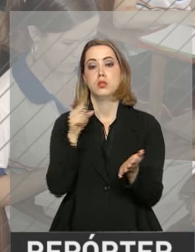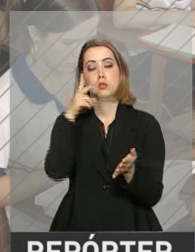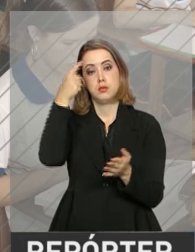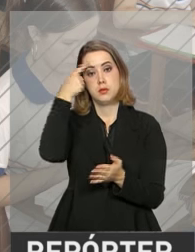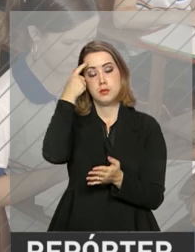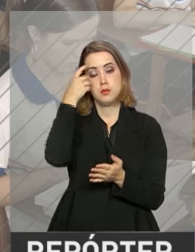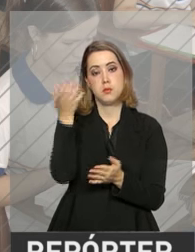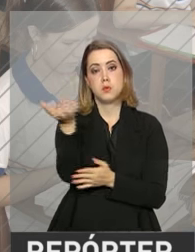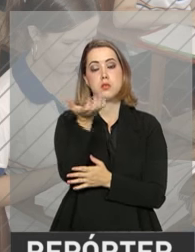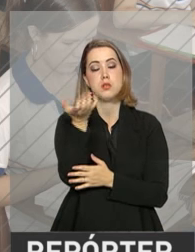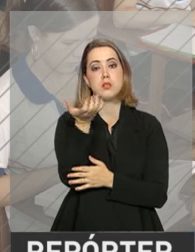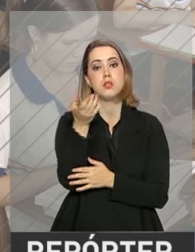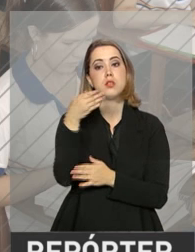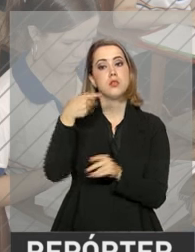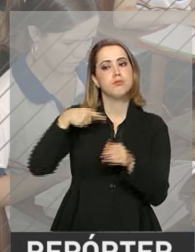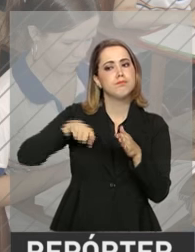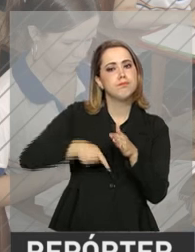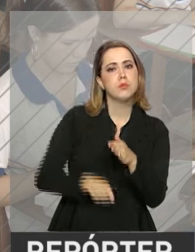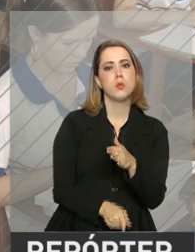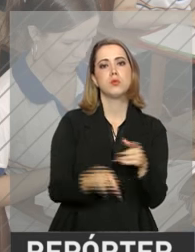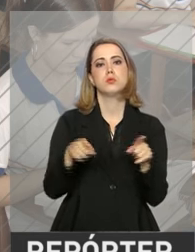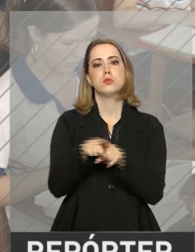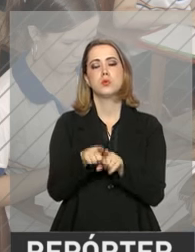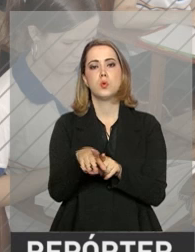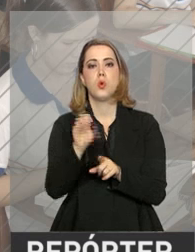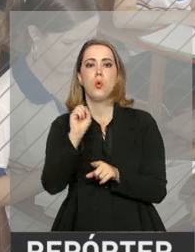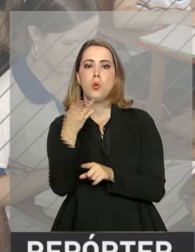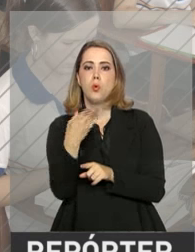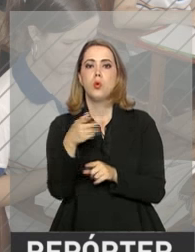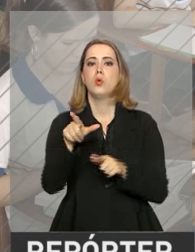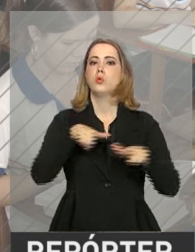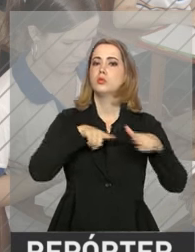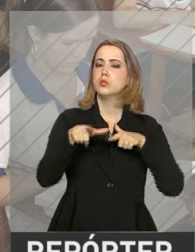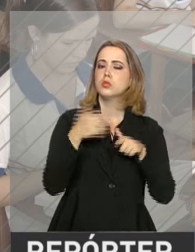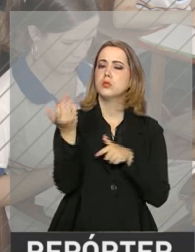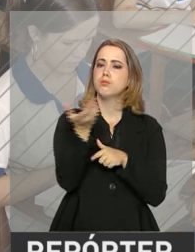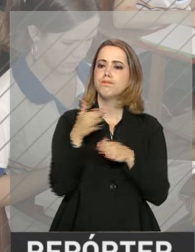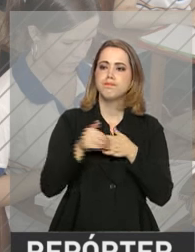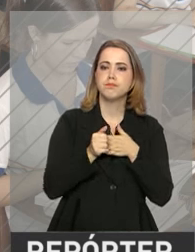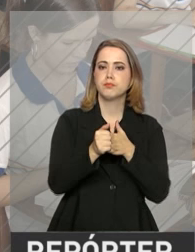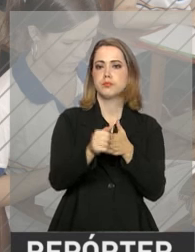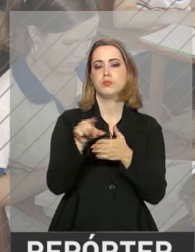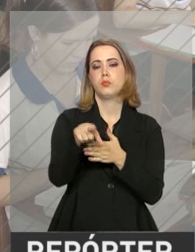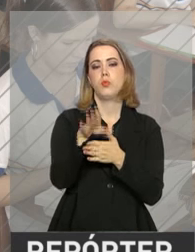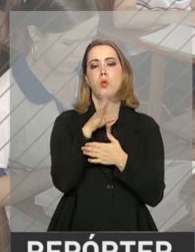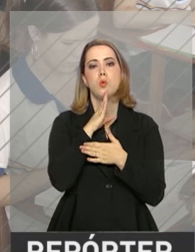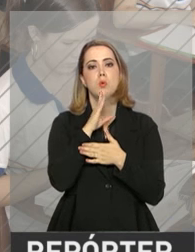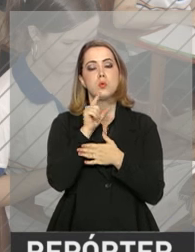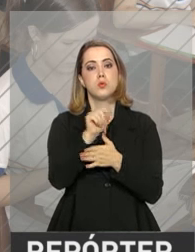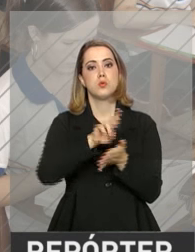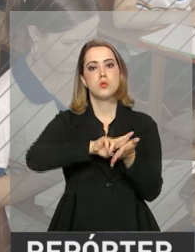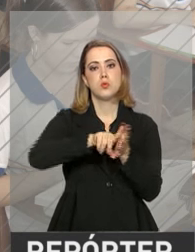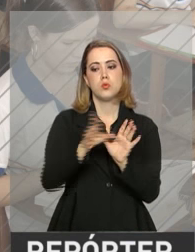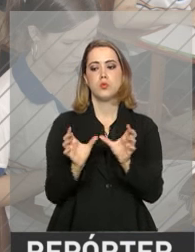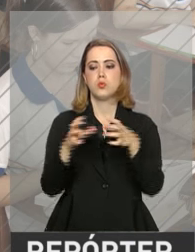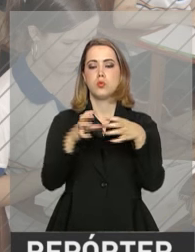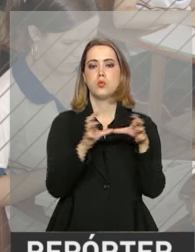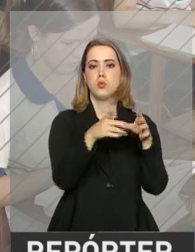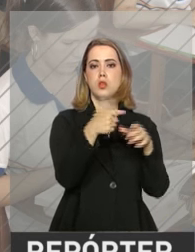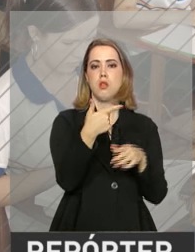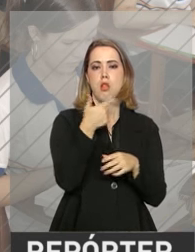conhecimento que queira aprofundar ou a formação profissional que pretende seguir as áreas do conhecimento vão ser agrupadas em